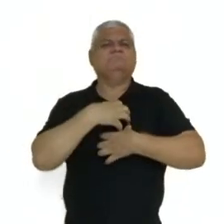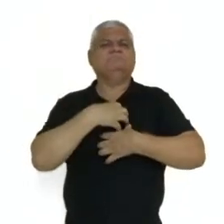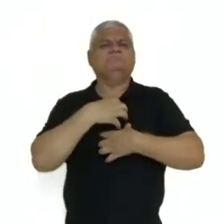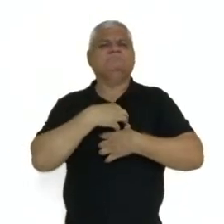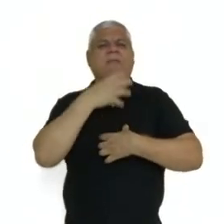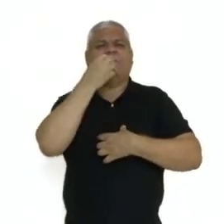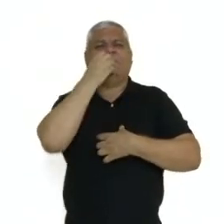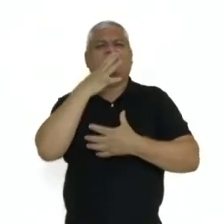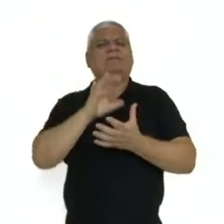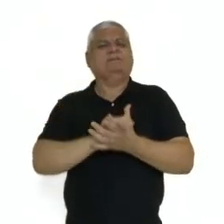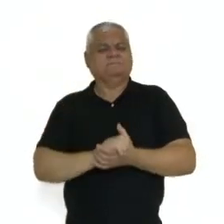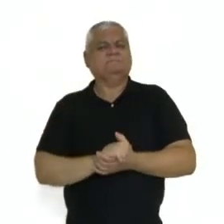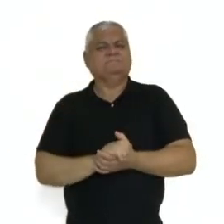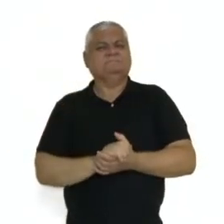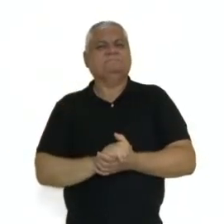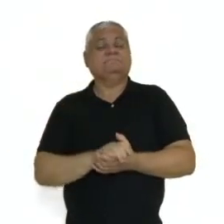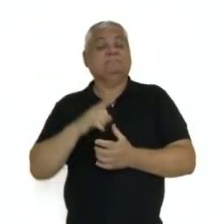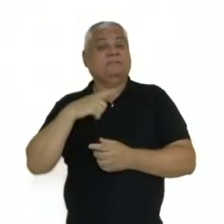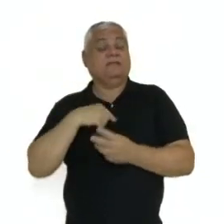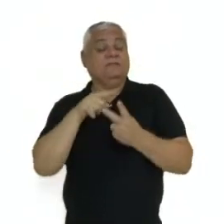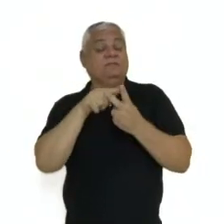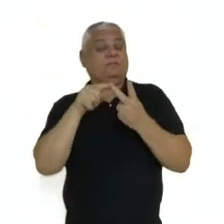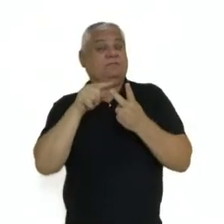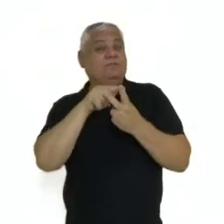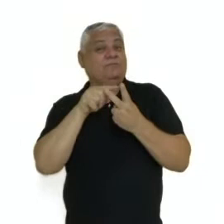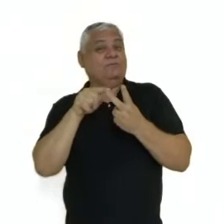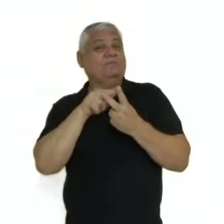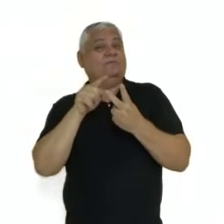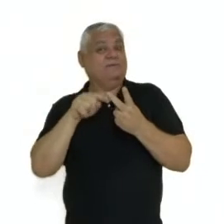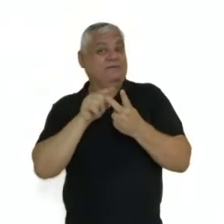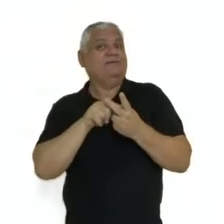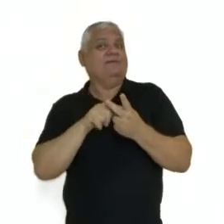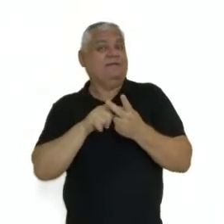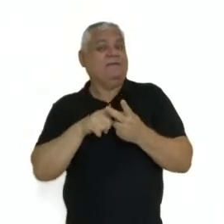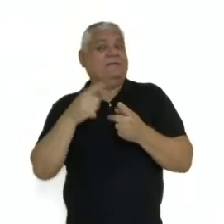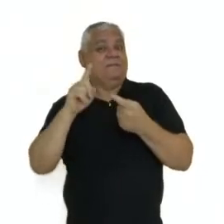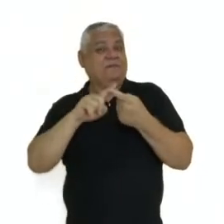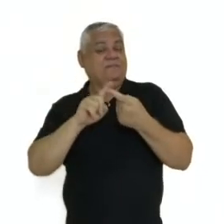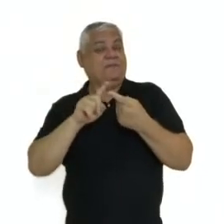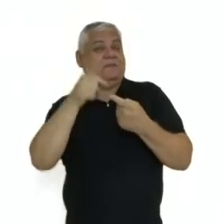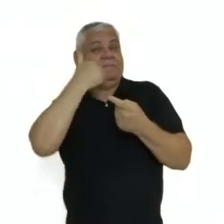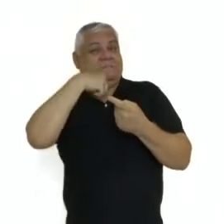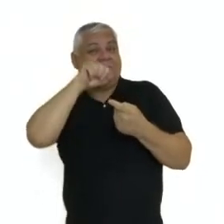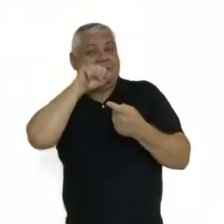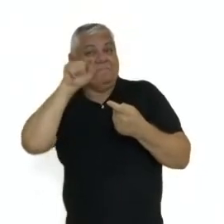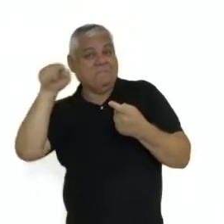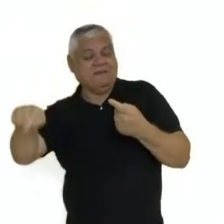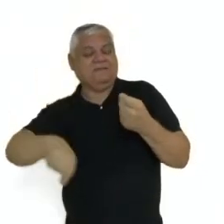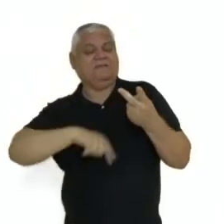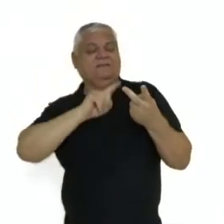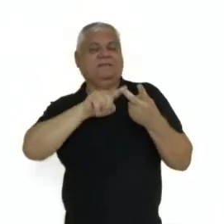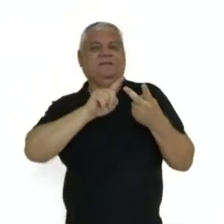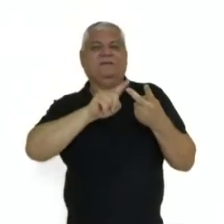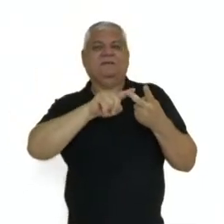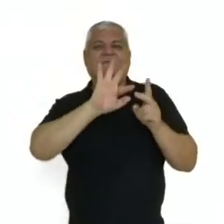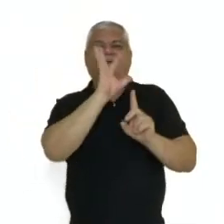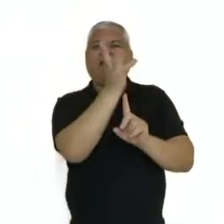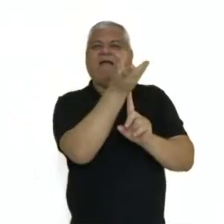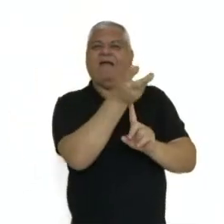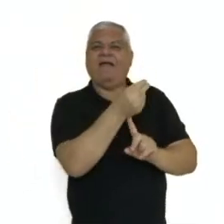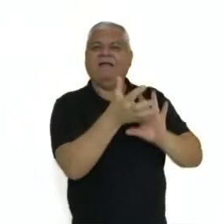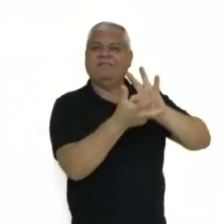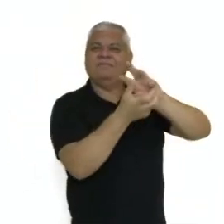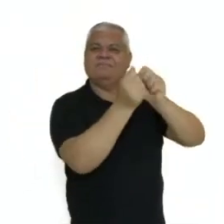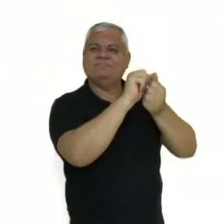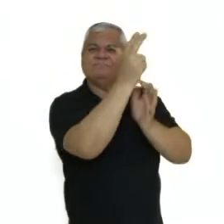pintar. Aqui reúnem-se 2 facetas de Clarice. A maternidade e o fascínio pelas artes plásticas.